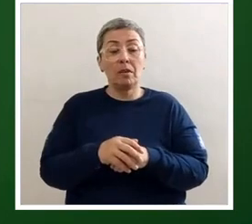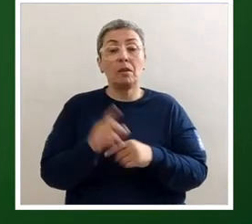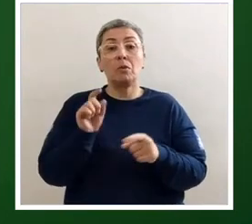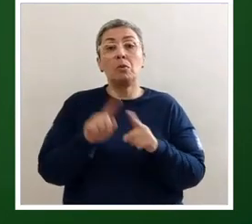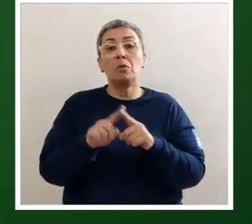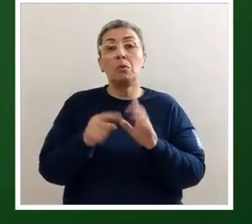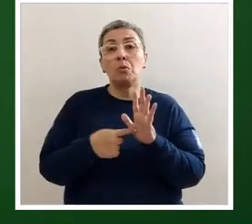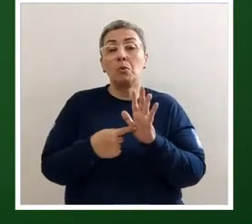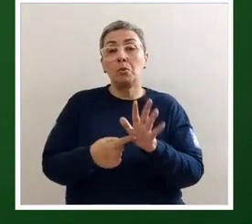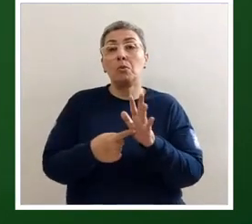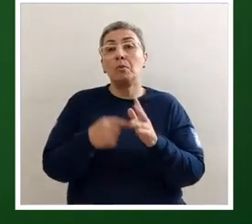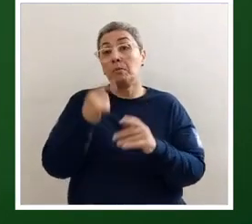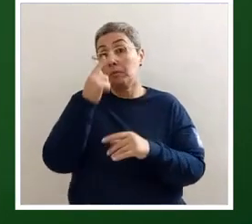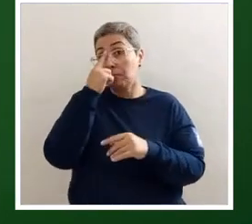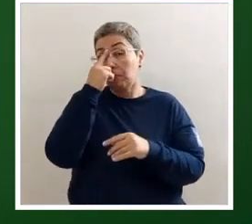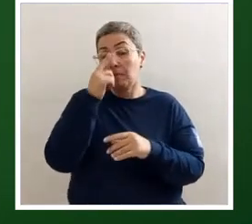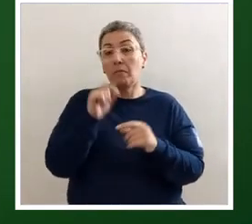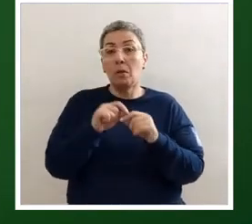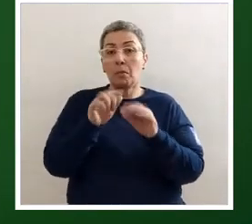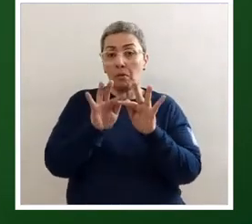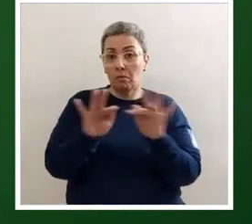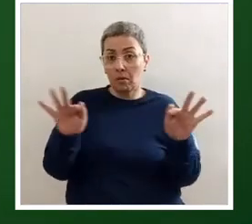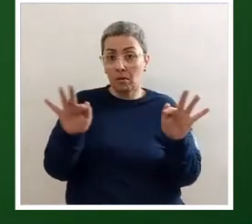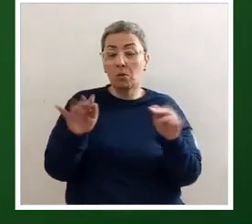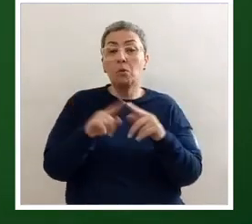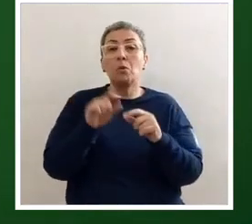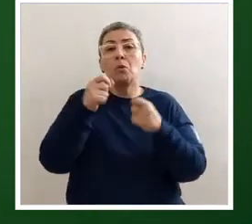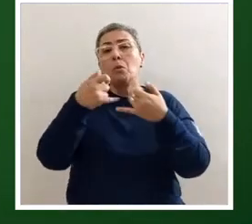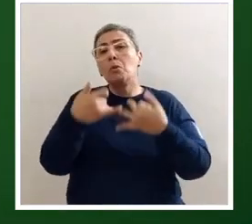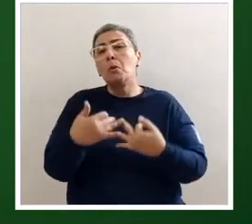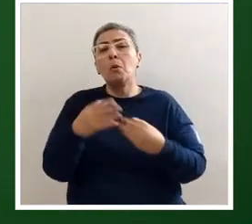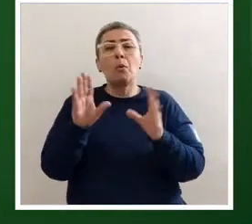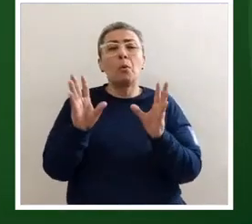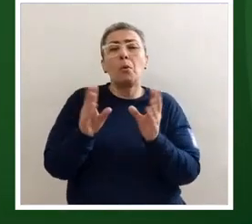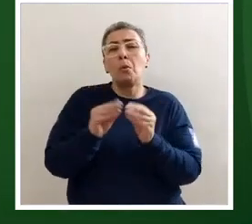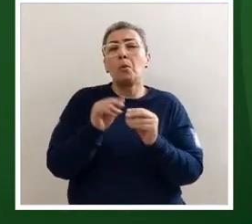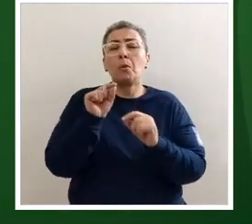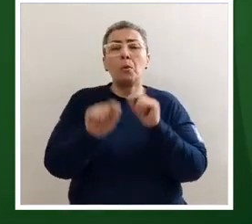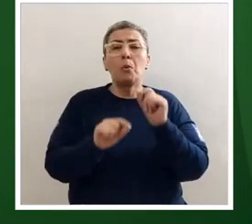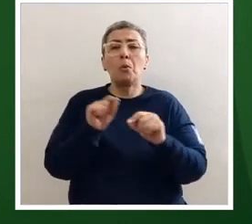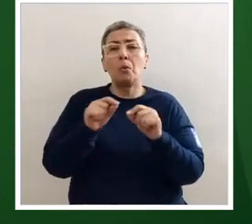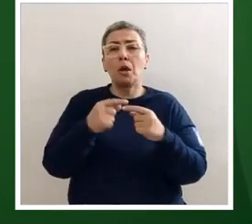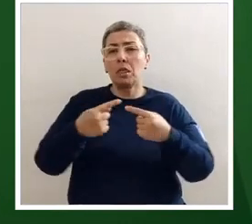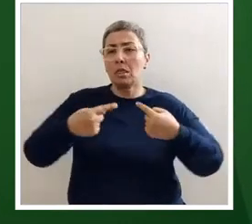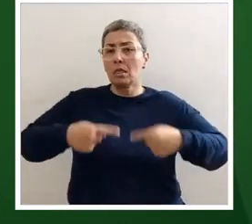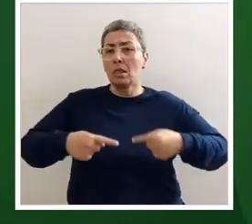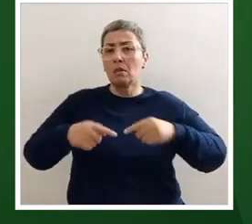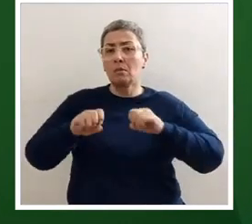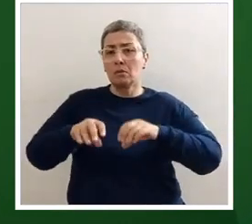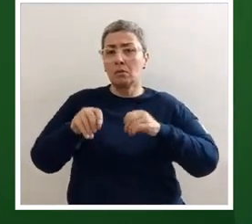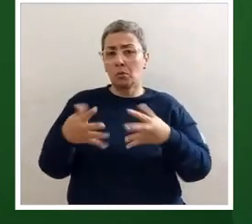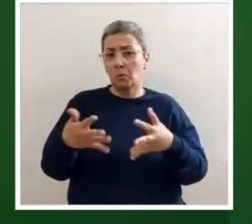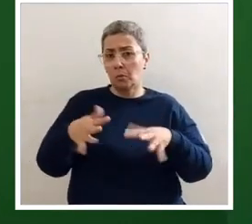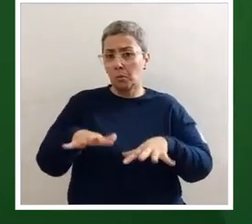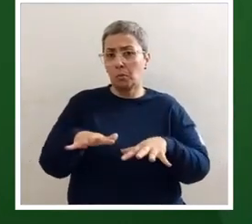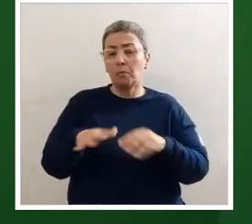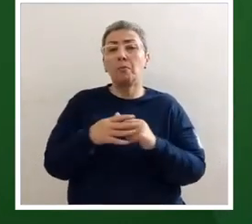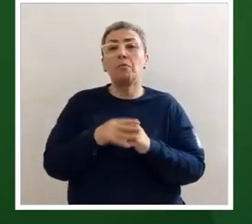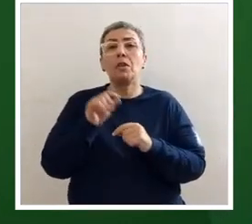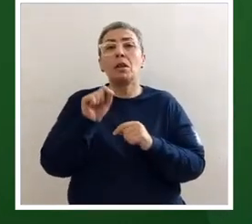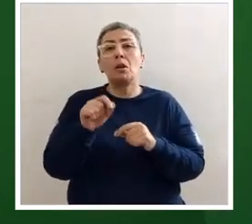eu trago aqui uma uma frase que fala um pouquinho sobre essa questão dos desafios da educação inclusiva